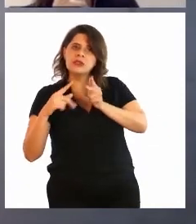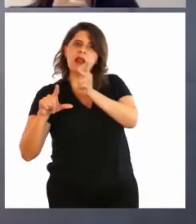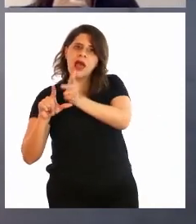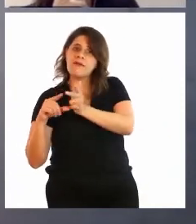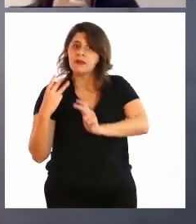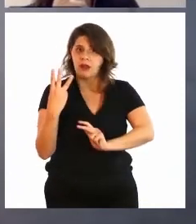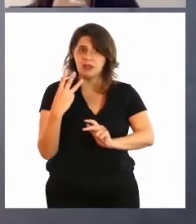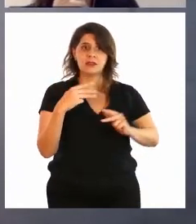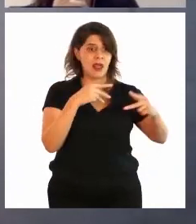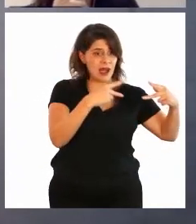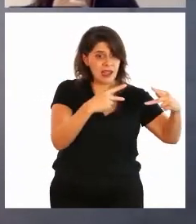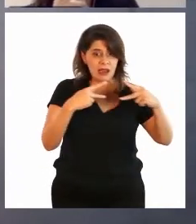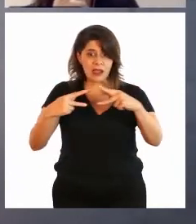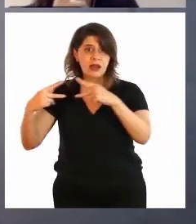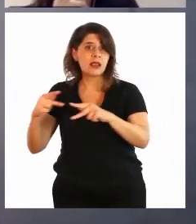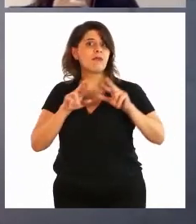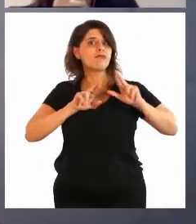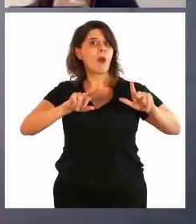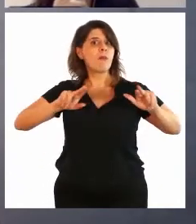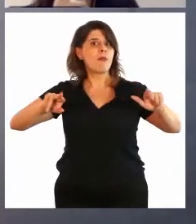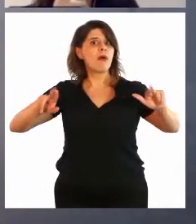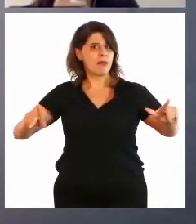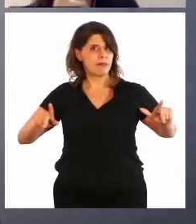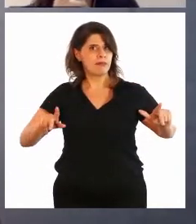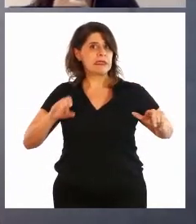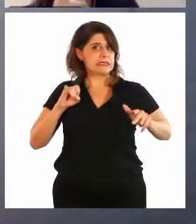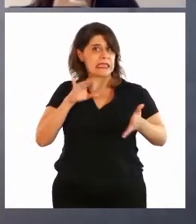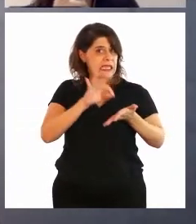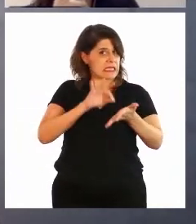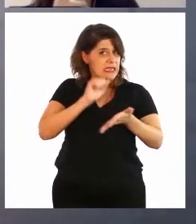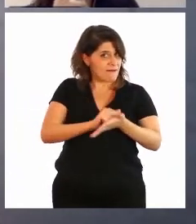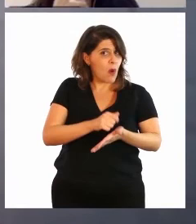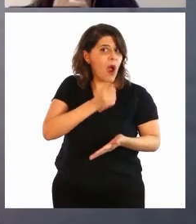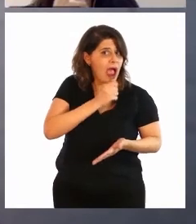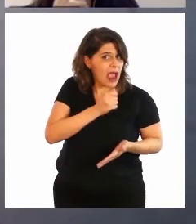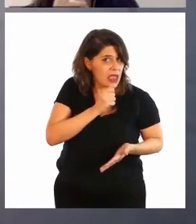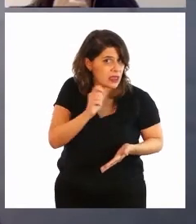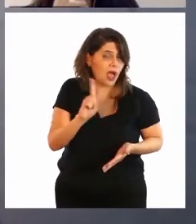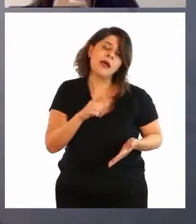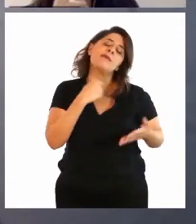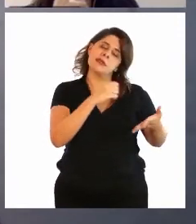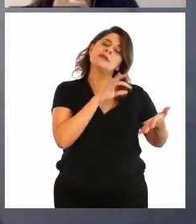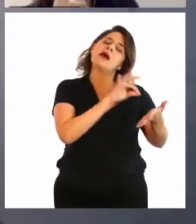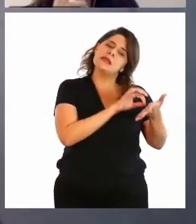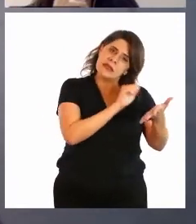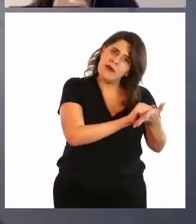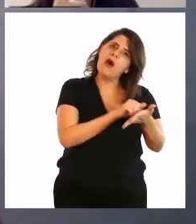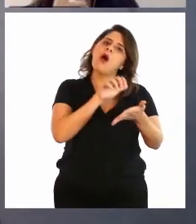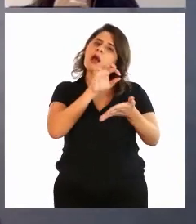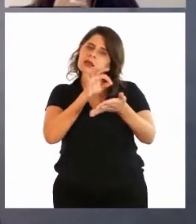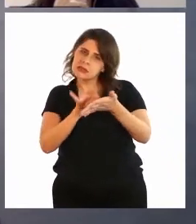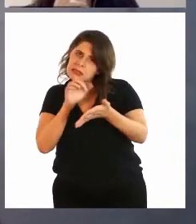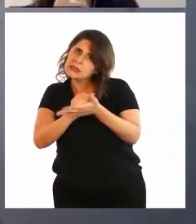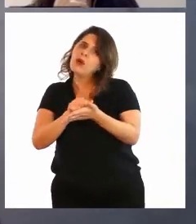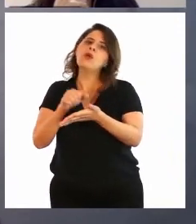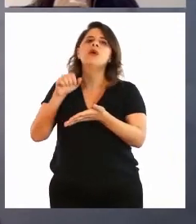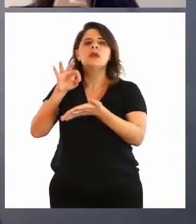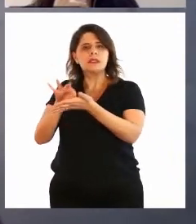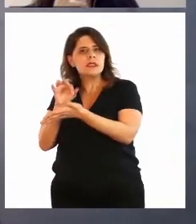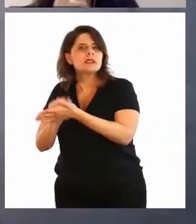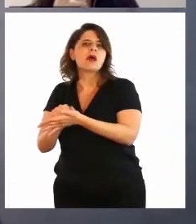para as lives de amanhã e de sexta, aproveitem e se inscrevam também para esses dias. O